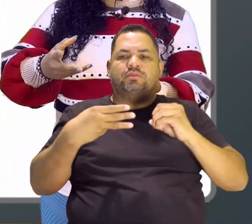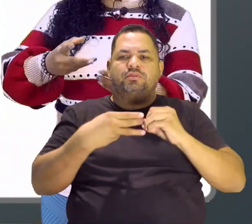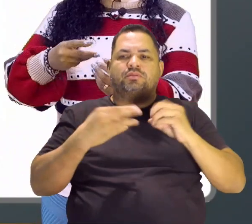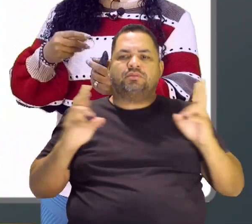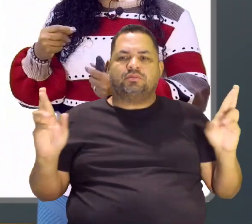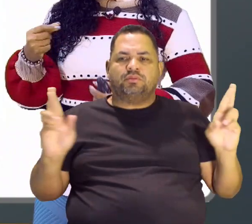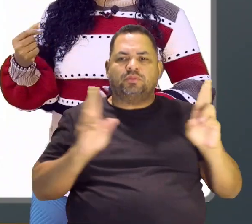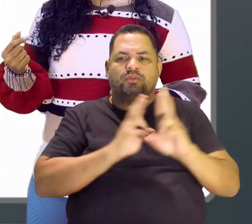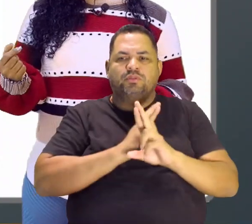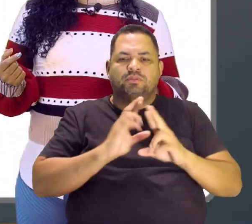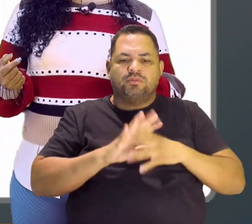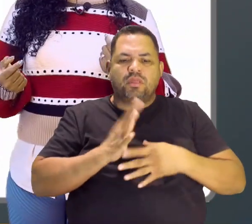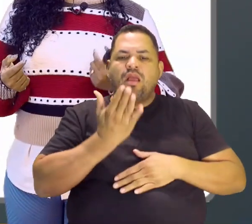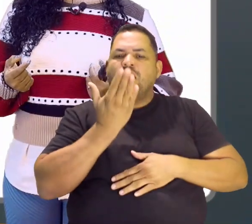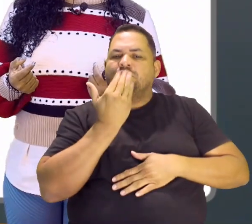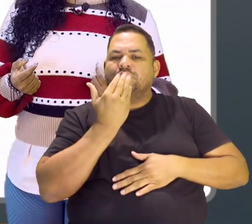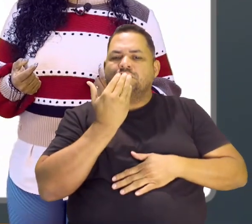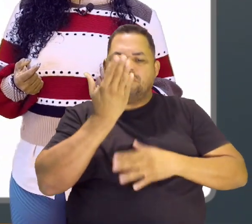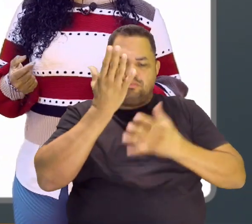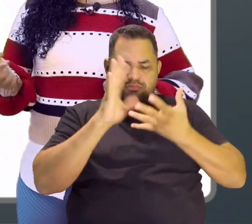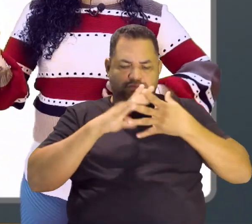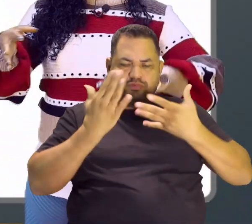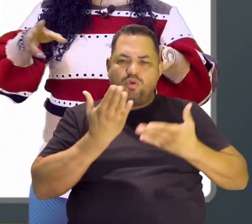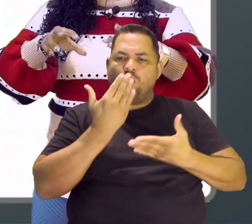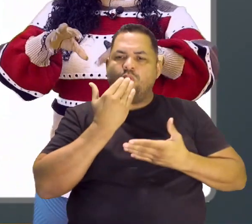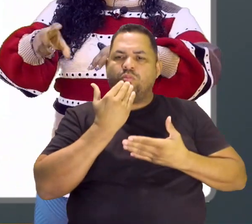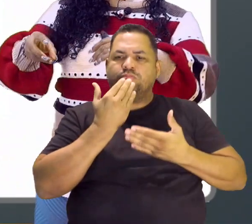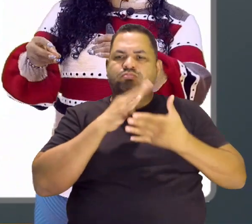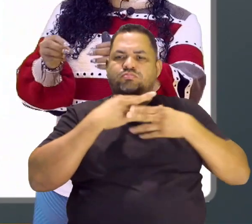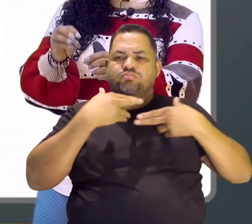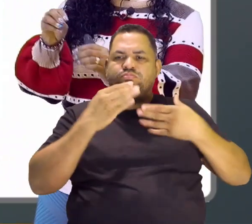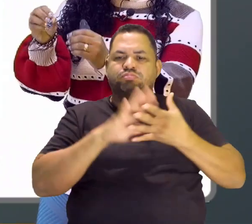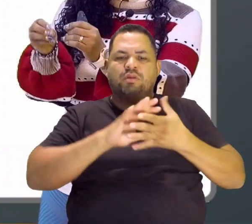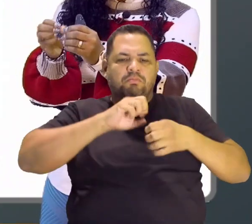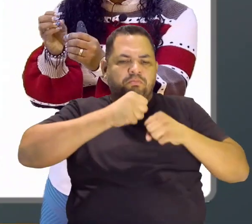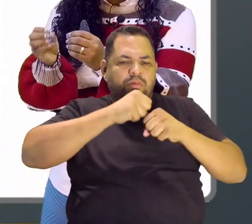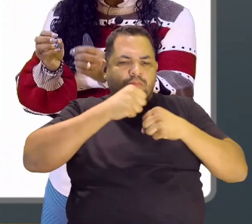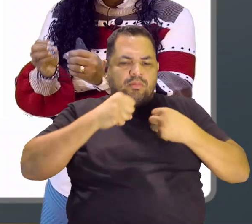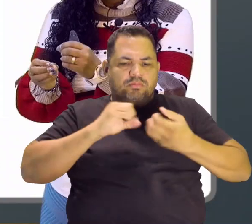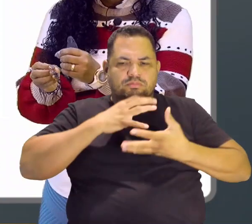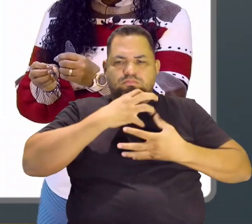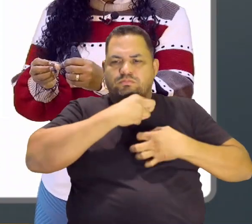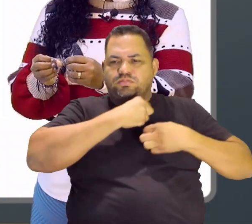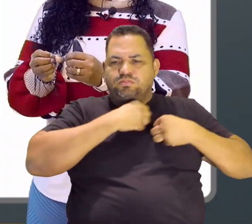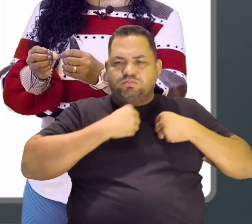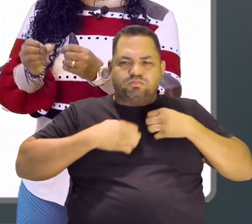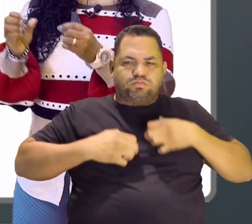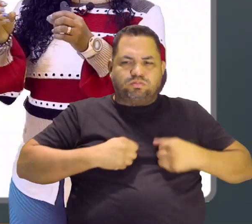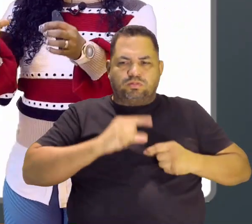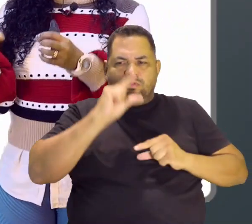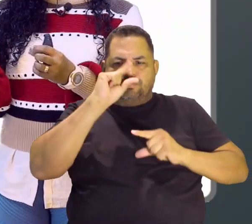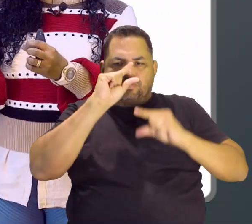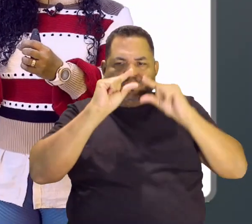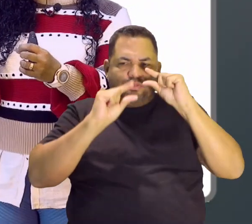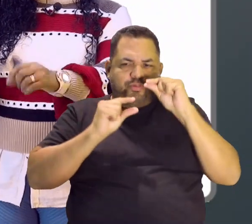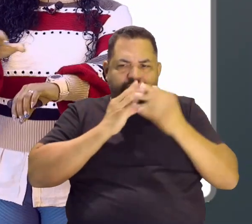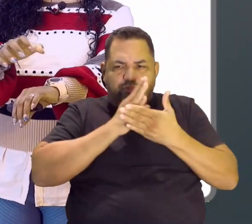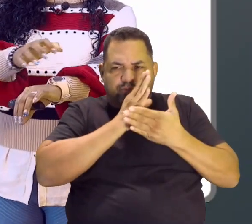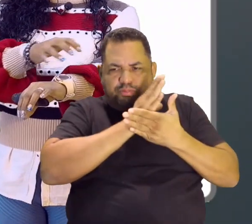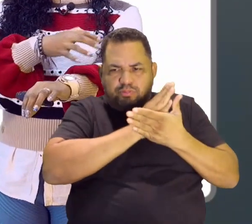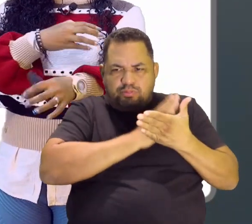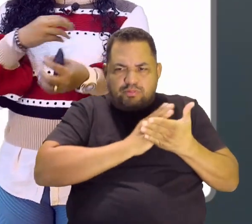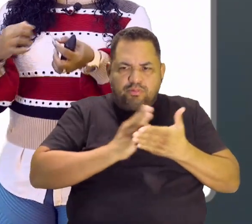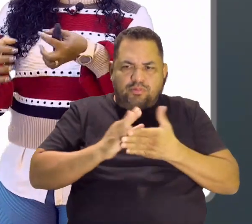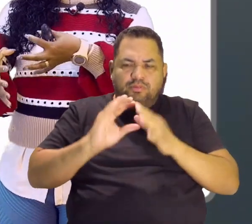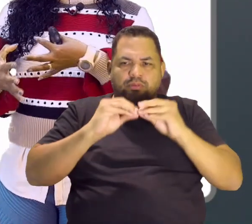pegar aí esses alimentos que nós ingerimos e vão quebrá-los em menores partículas, né, em moléculas, e aí